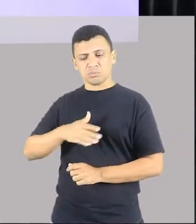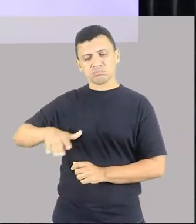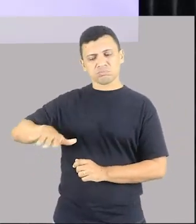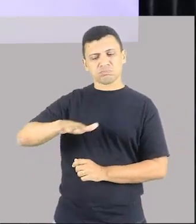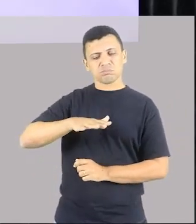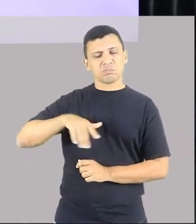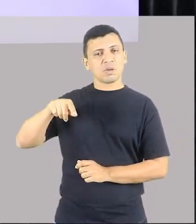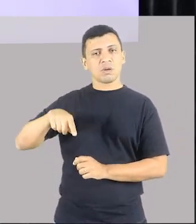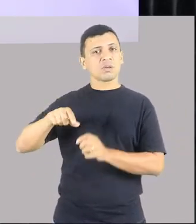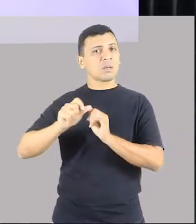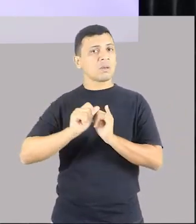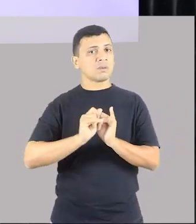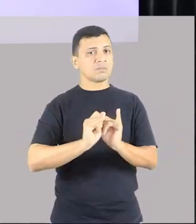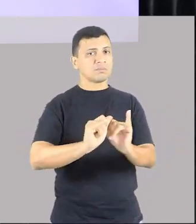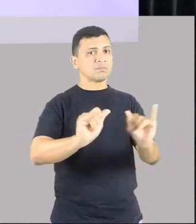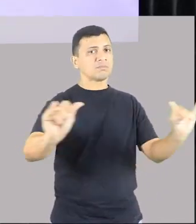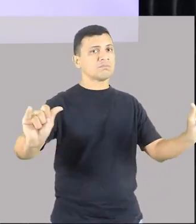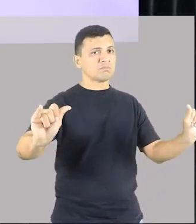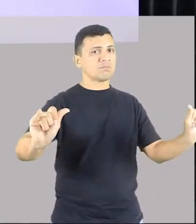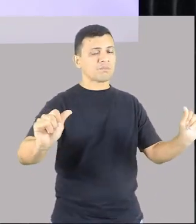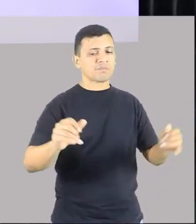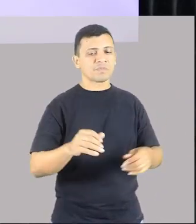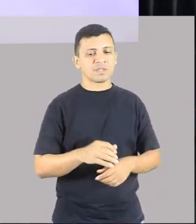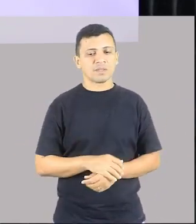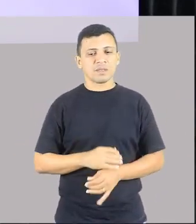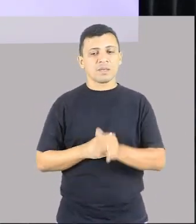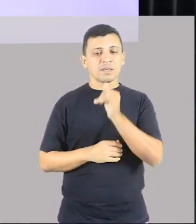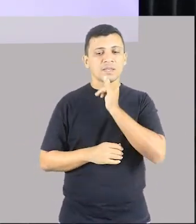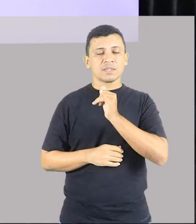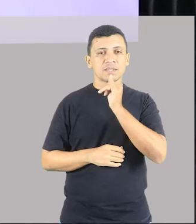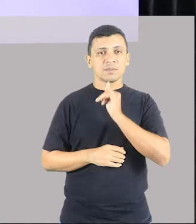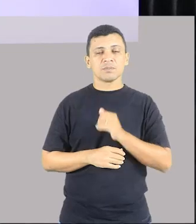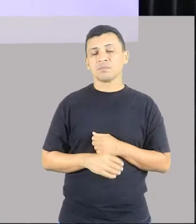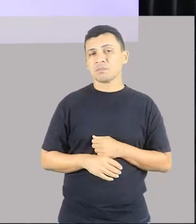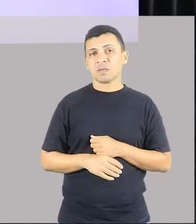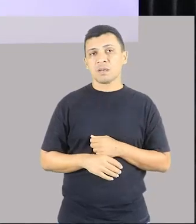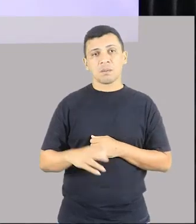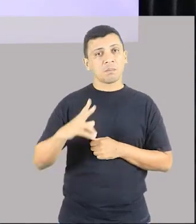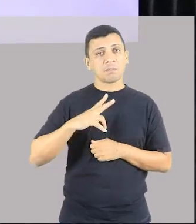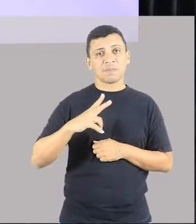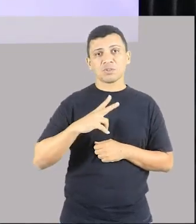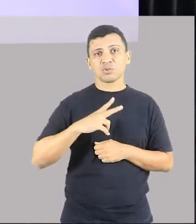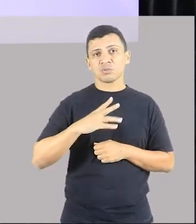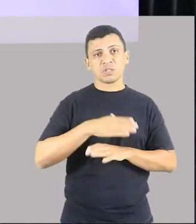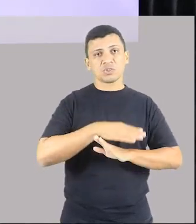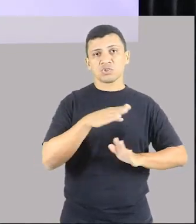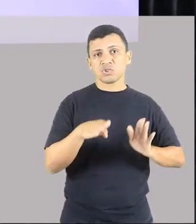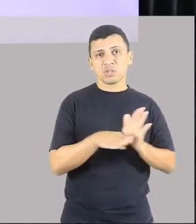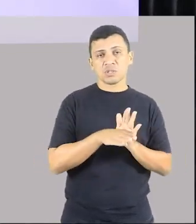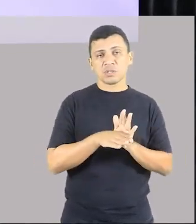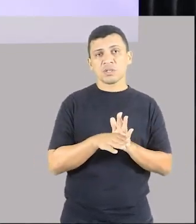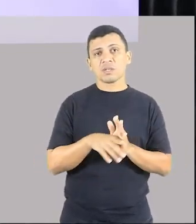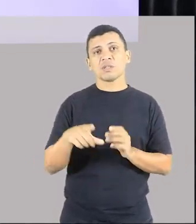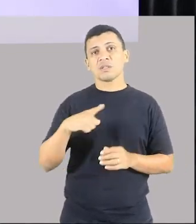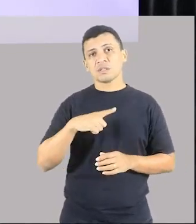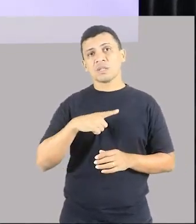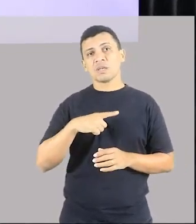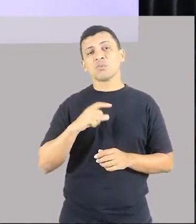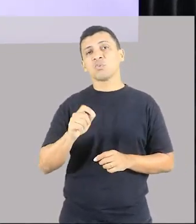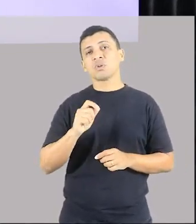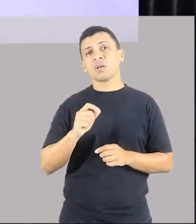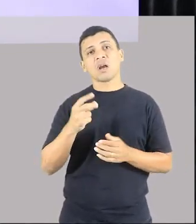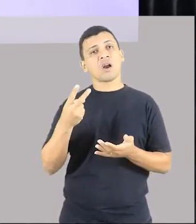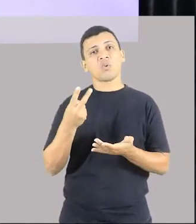eles transbordam a administração pública. Como exemplo, nós temos os particulares em geral que pratiquem alguma